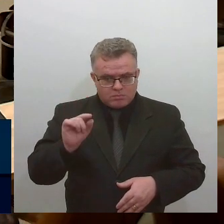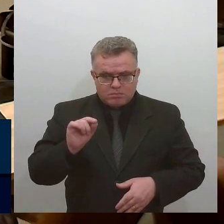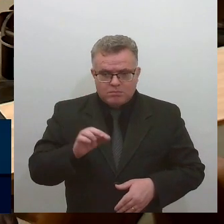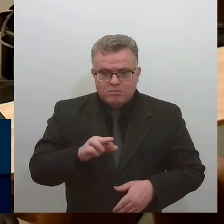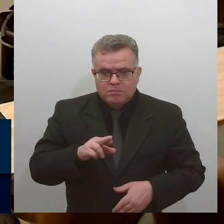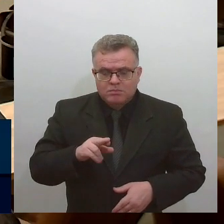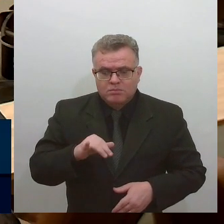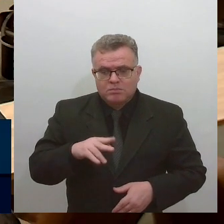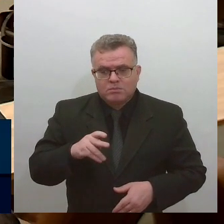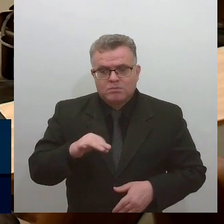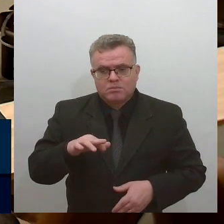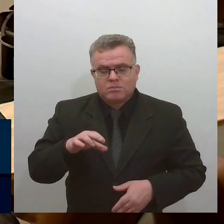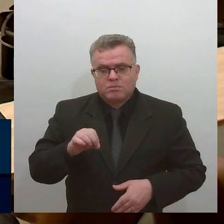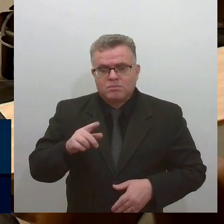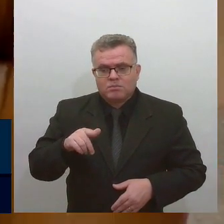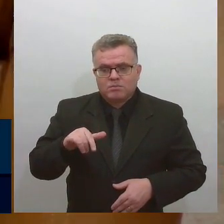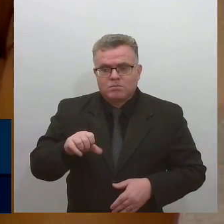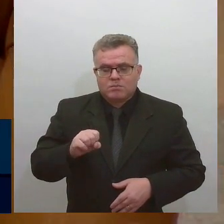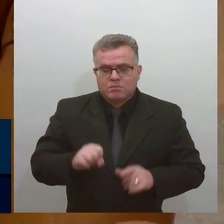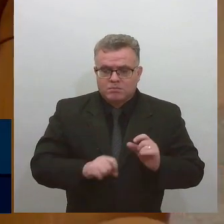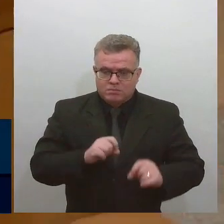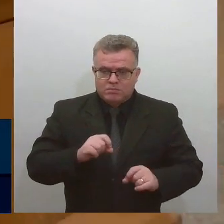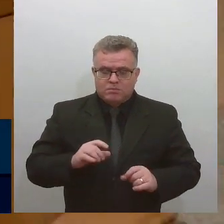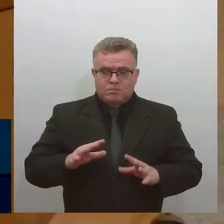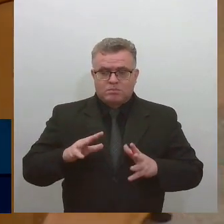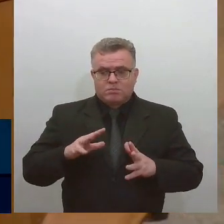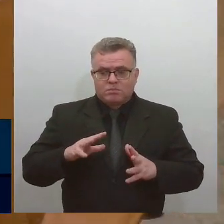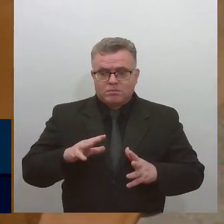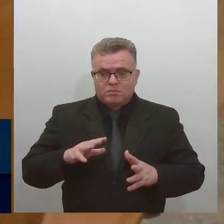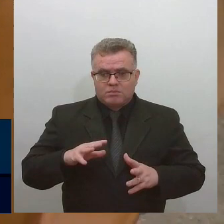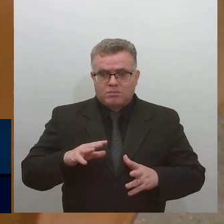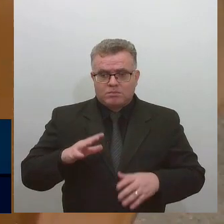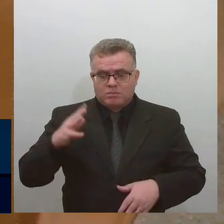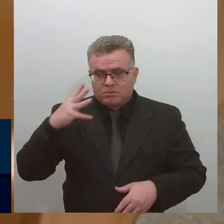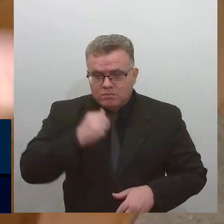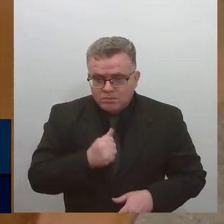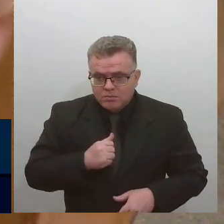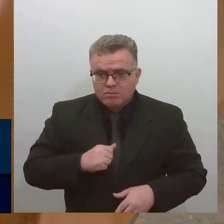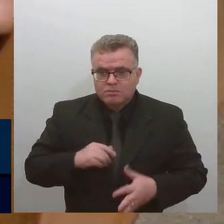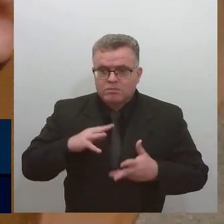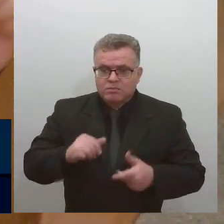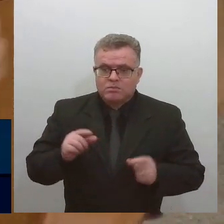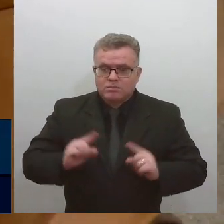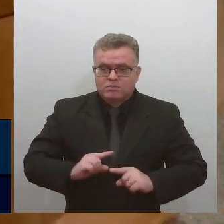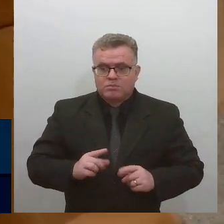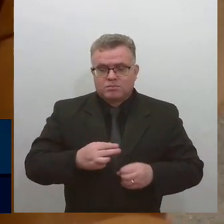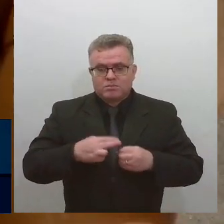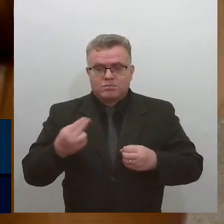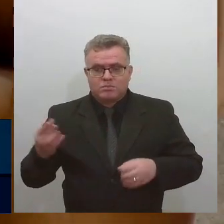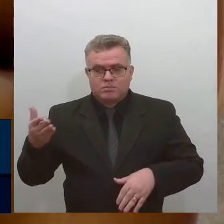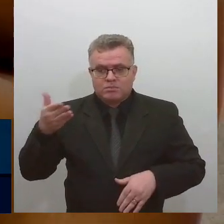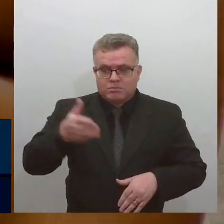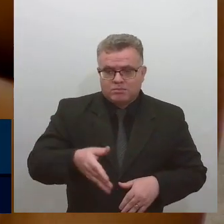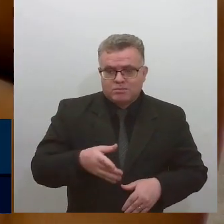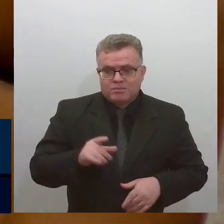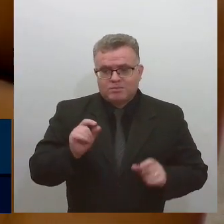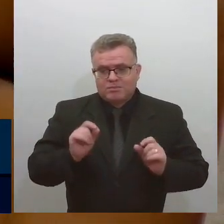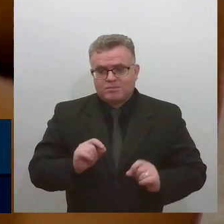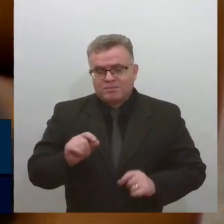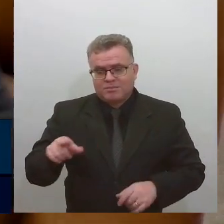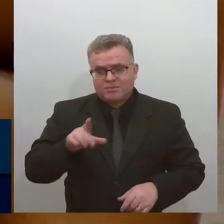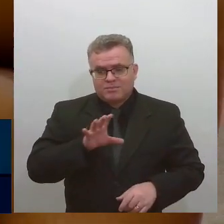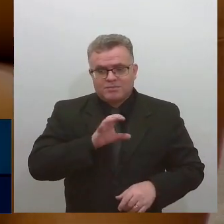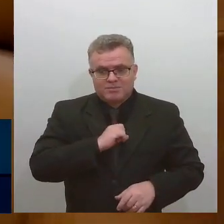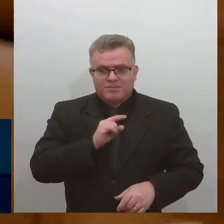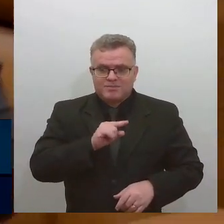melhor cidade do mundo mas aí eu tenho que L corrigir porque você não é de aqui da ban Se você fosse de aqui da ban você e entender que lá que